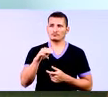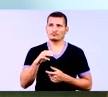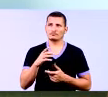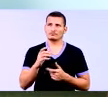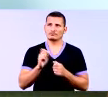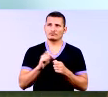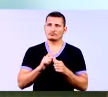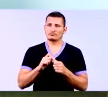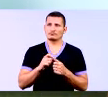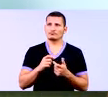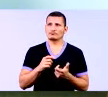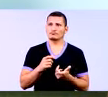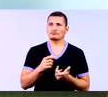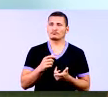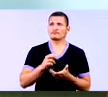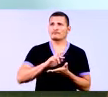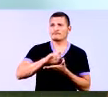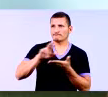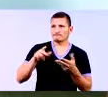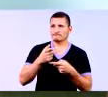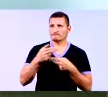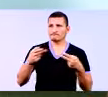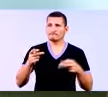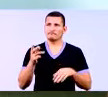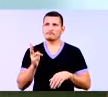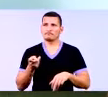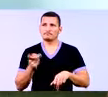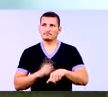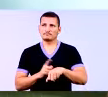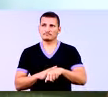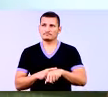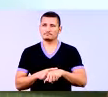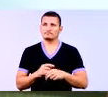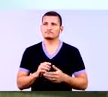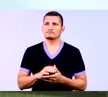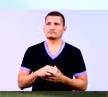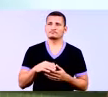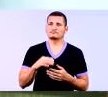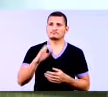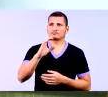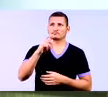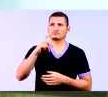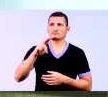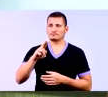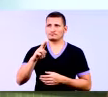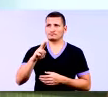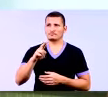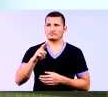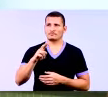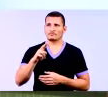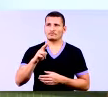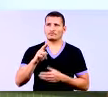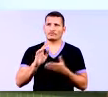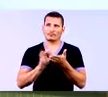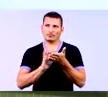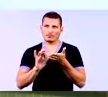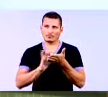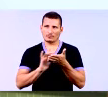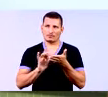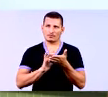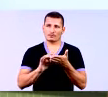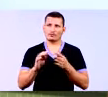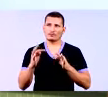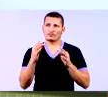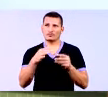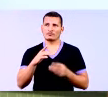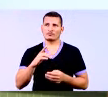simultaneamente, fazer várias atividades ao mesmo tempo. Inclusive os processadores dos dispositivos móveis, dos tablets celulares, todos